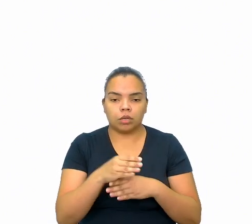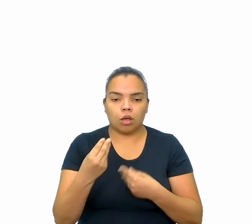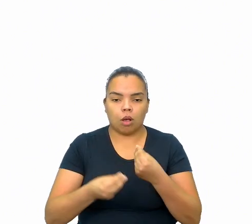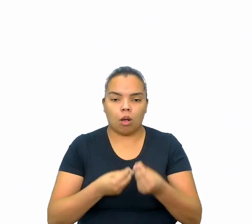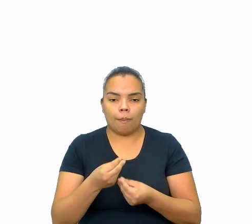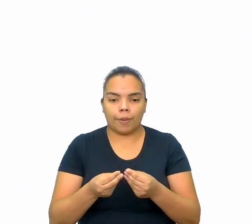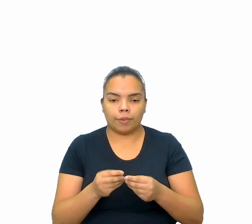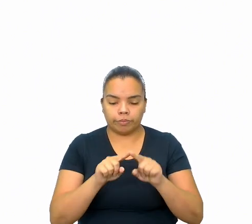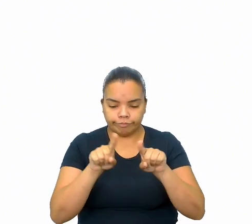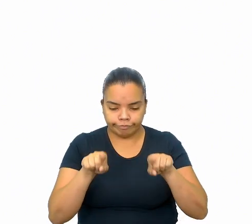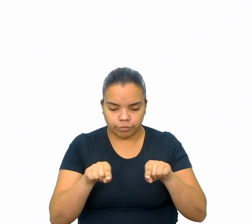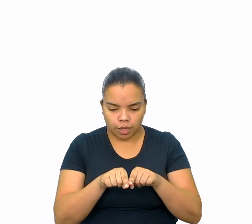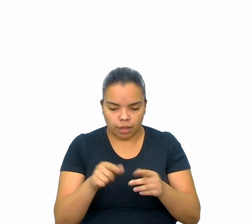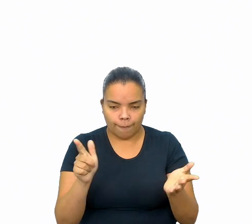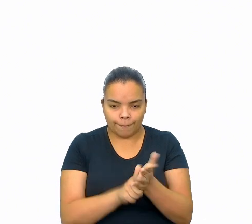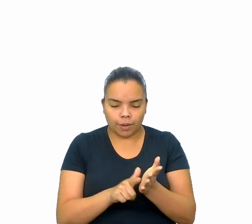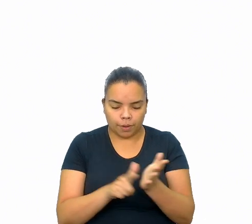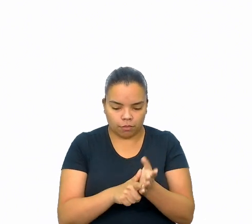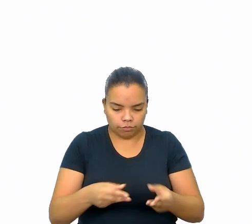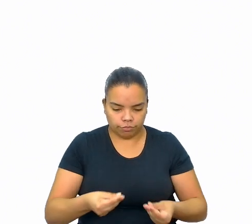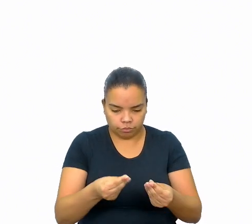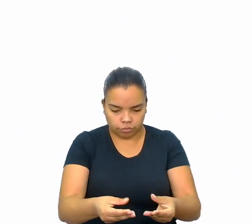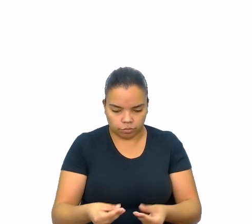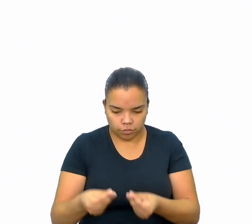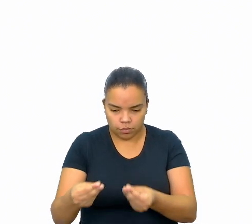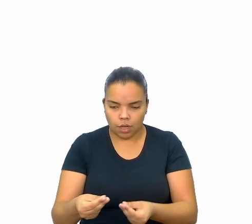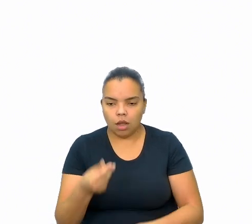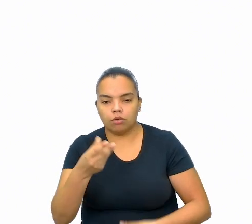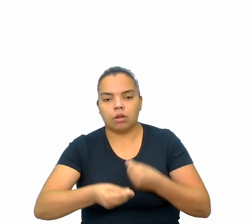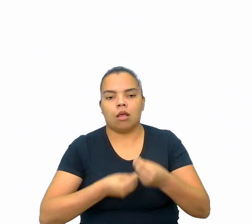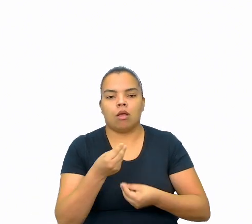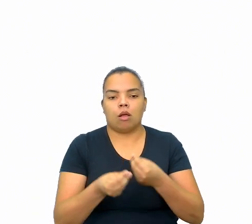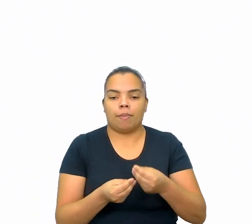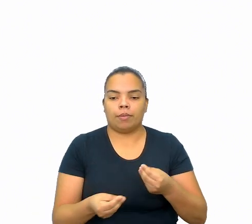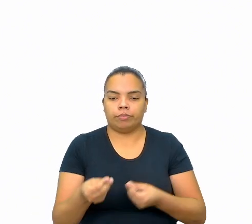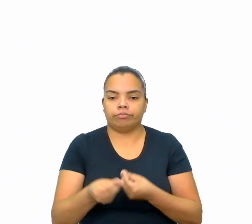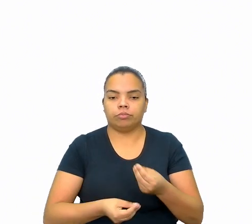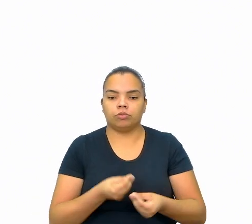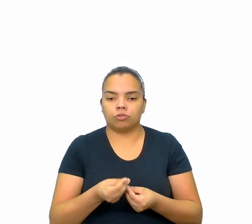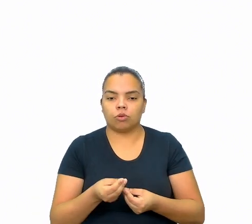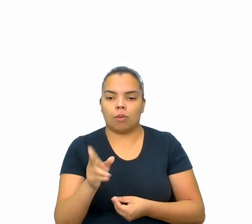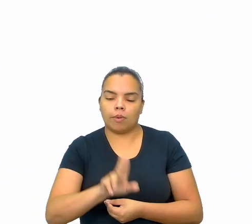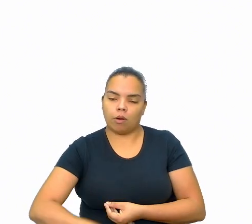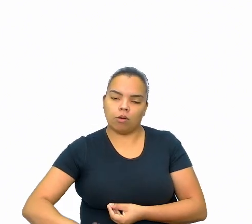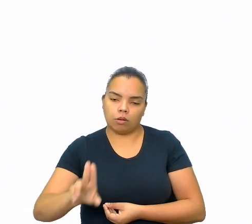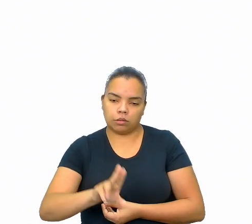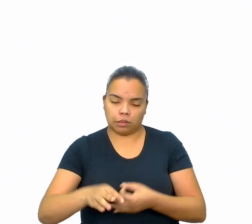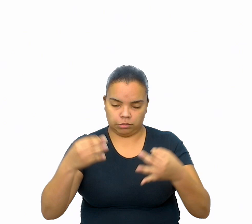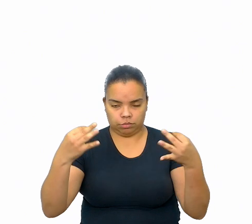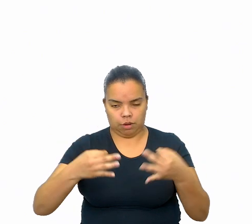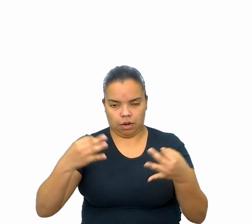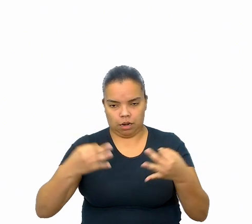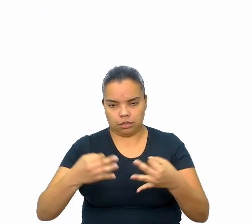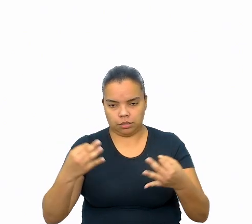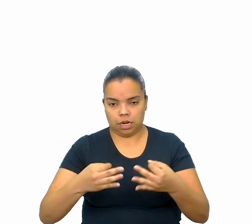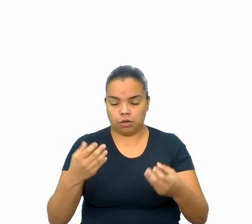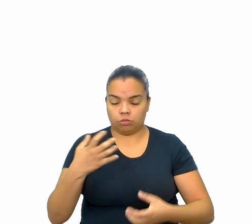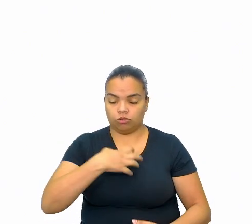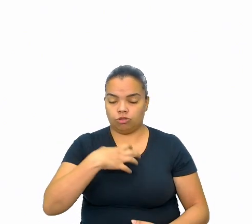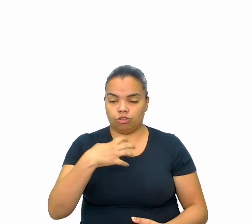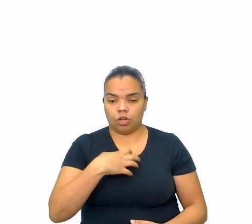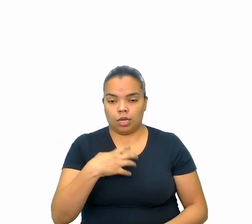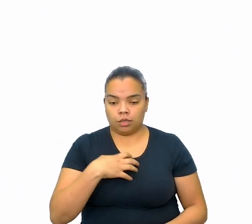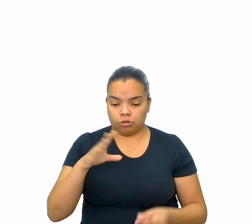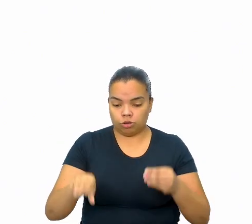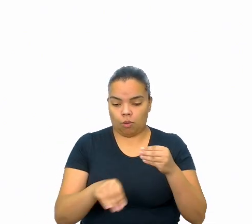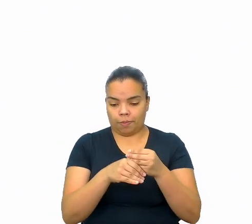vai mostrar aí para ela a sobreposição e vai possibilitar que a gente tem formas de compor